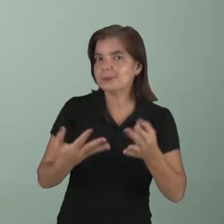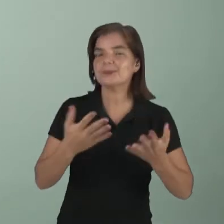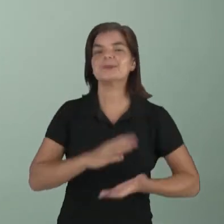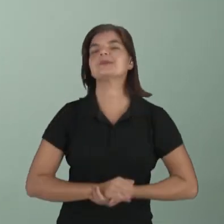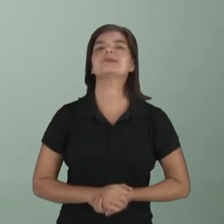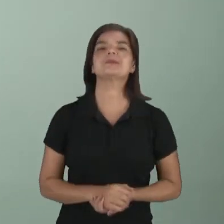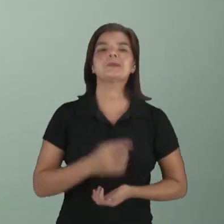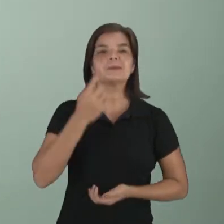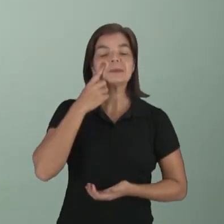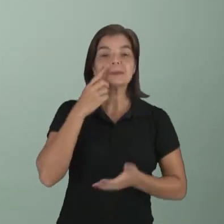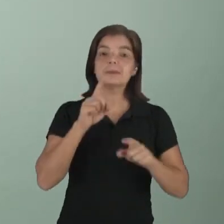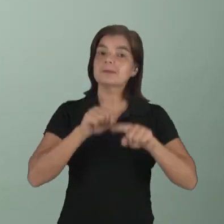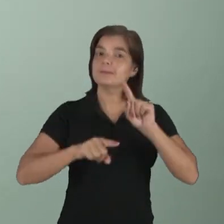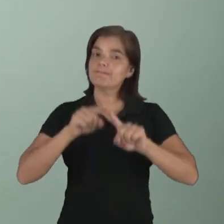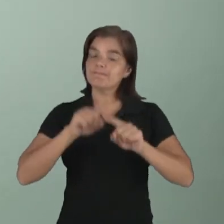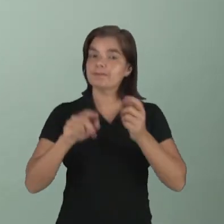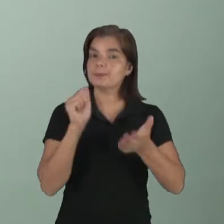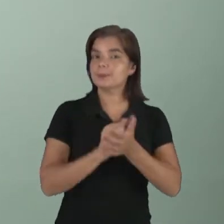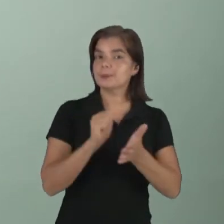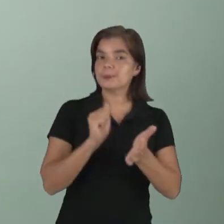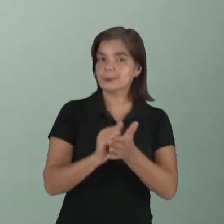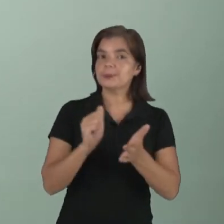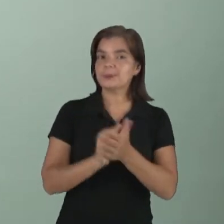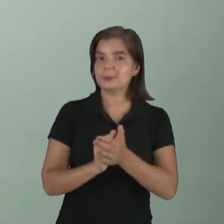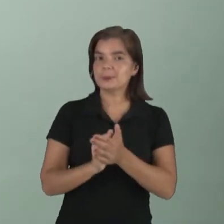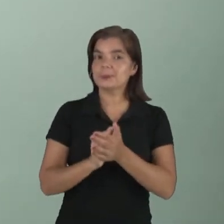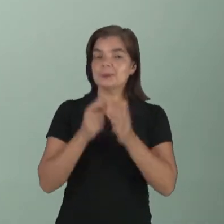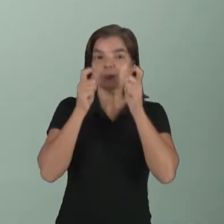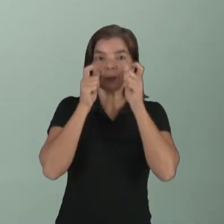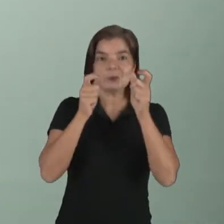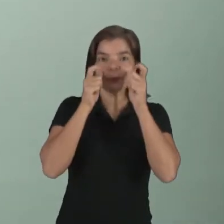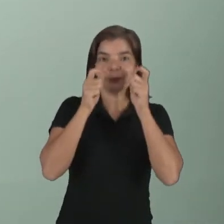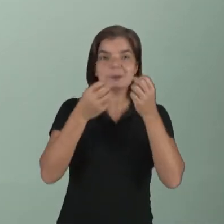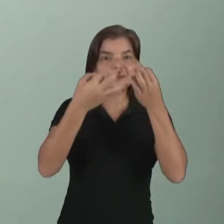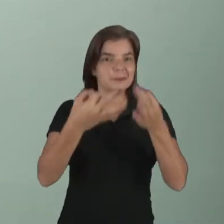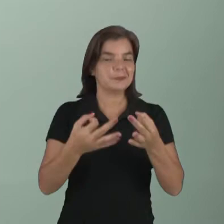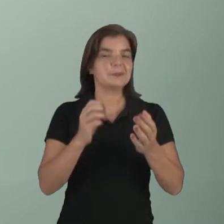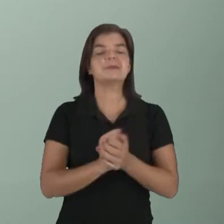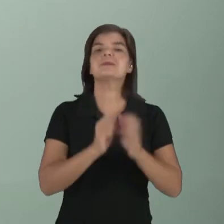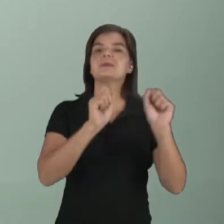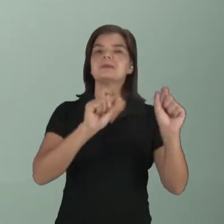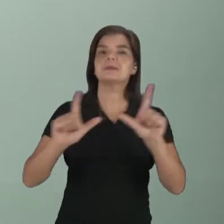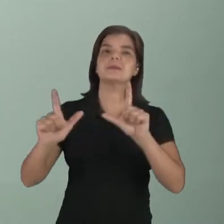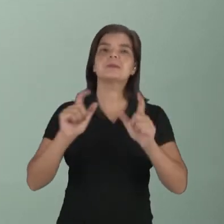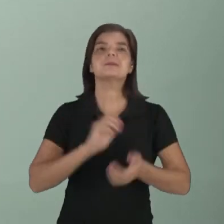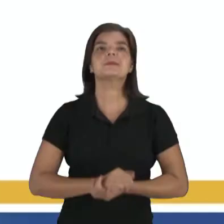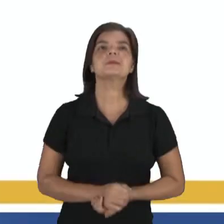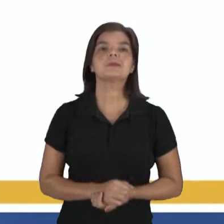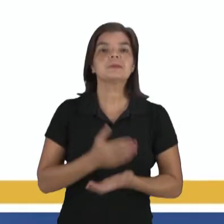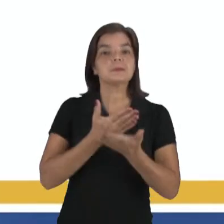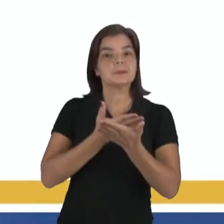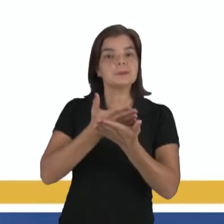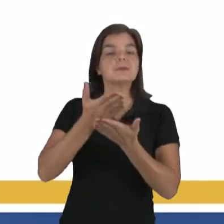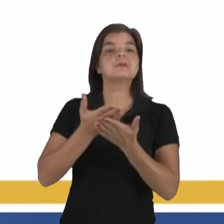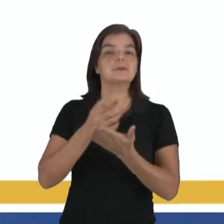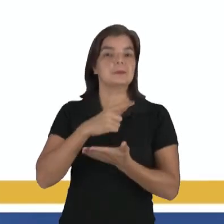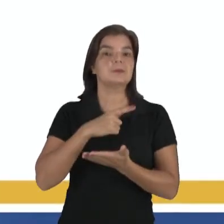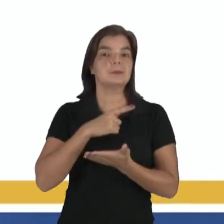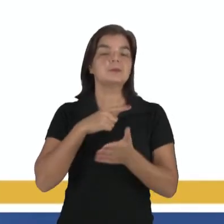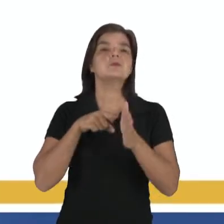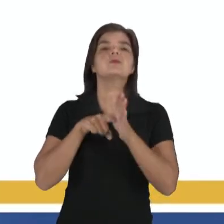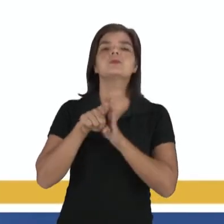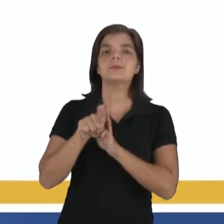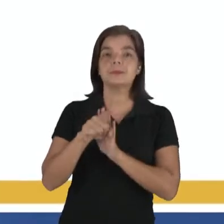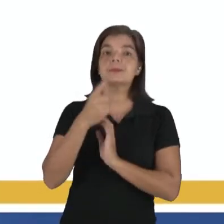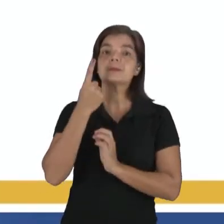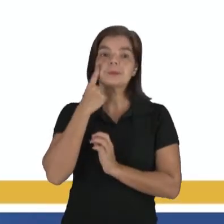vamos lá, peguem aí o material para fazer as anotações e vamos prestar bastante atenção, certo? Para iniciar, temos aí uma